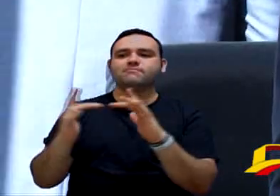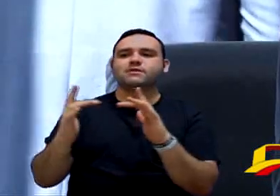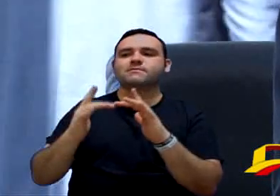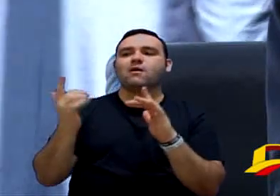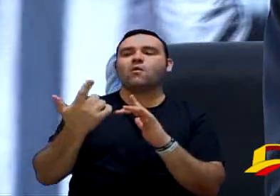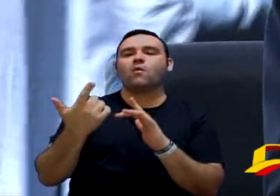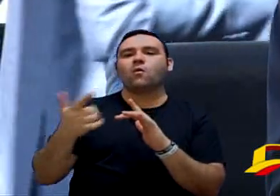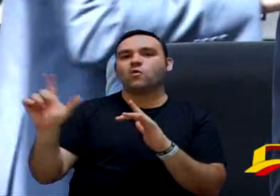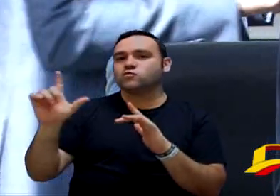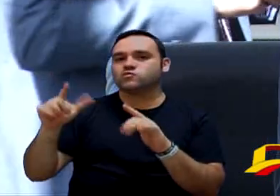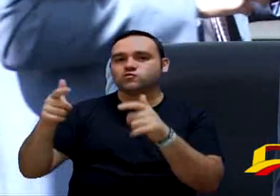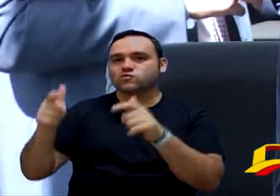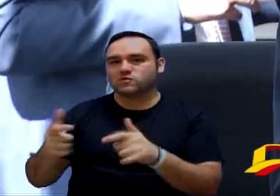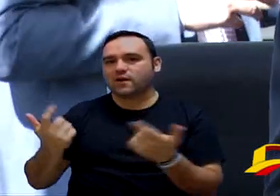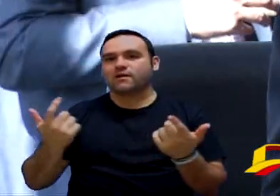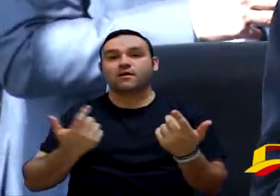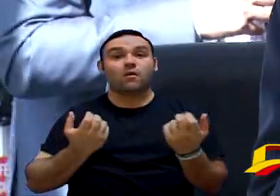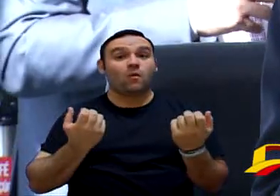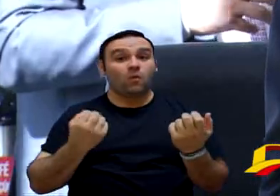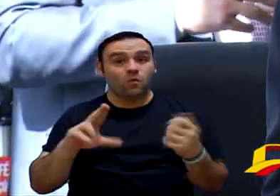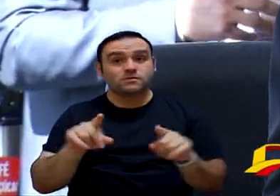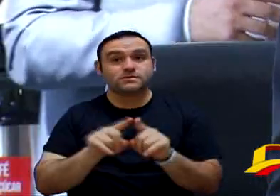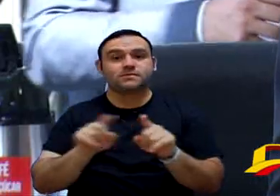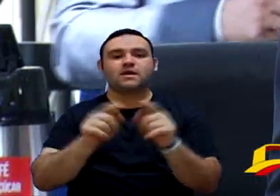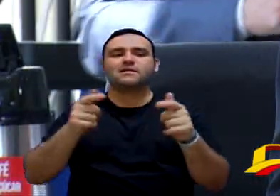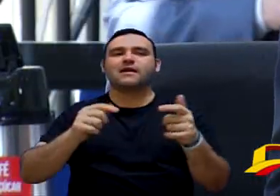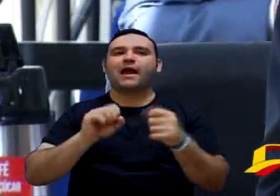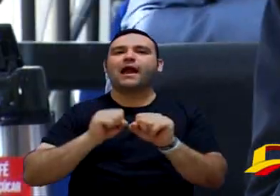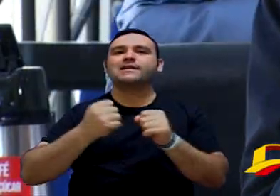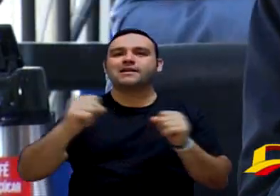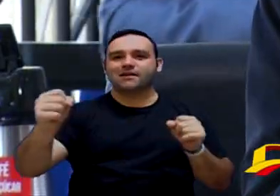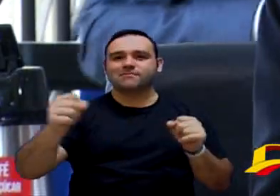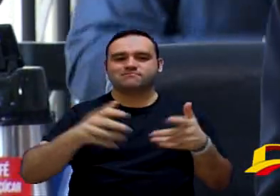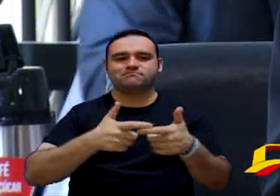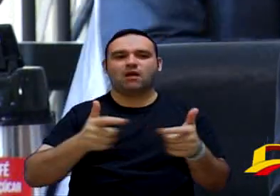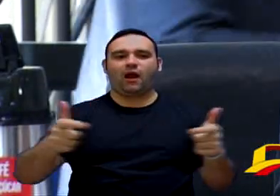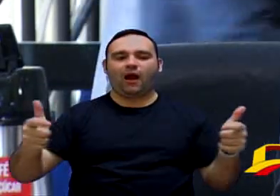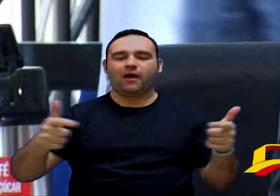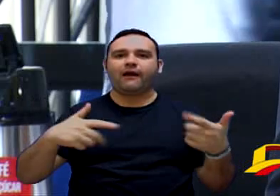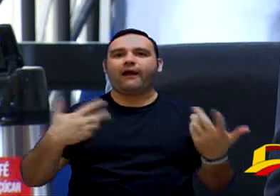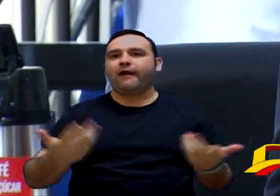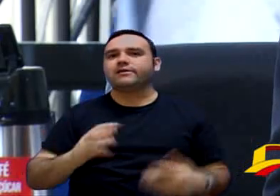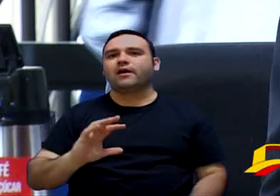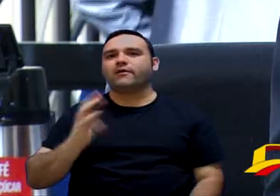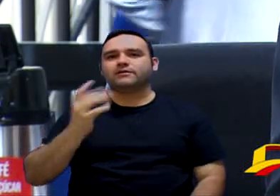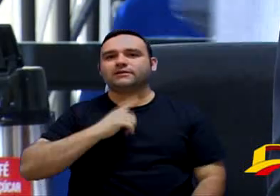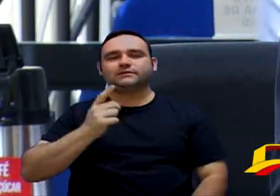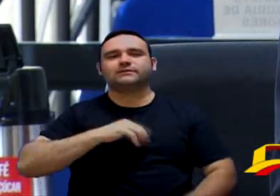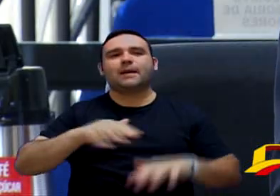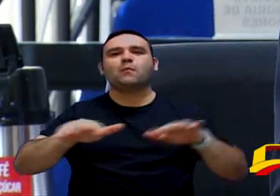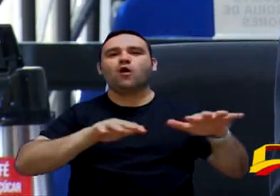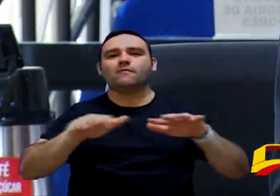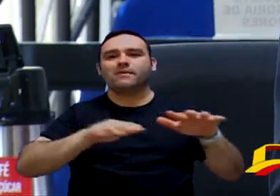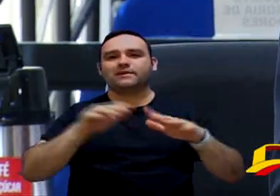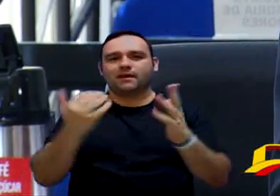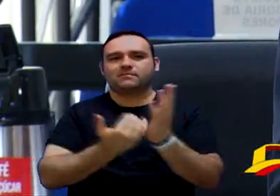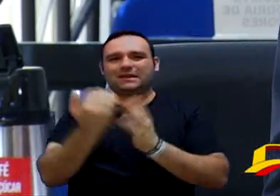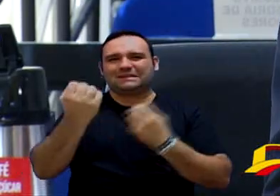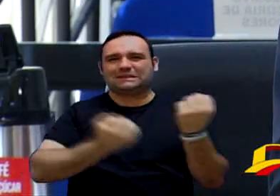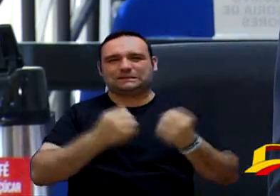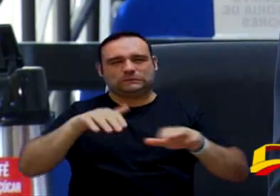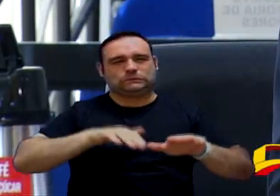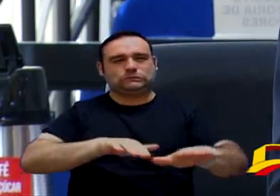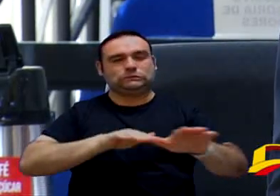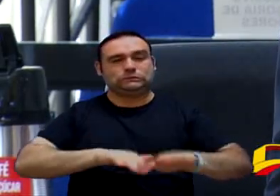algum outro bairro ou que o bairro tenha crescido E aí girou uma uma movimentação maior de veículos